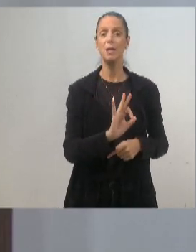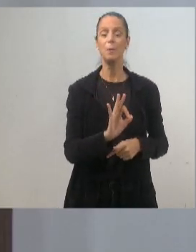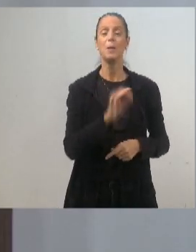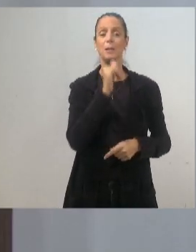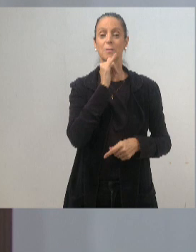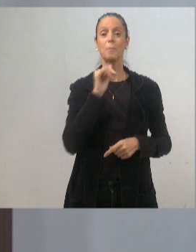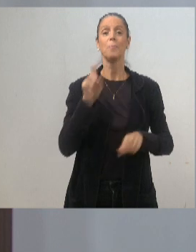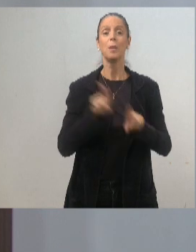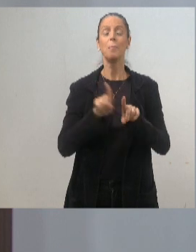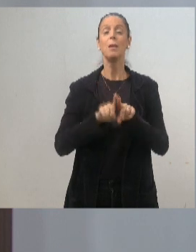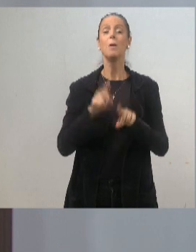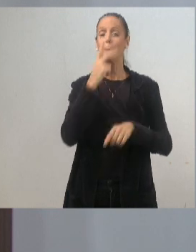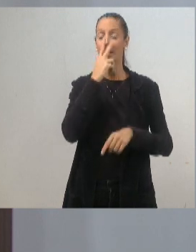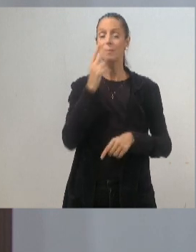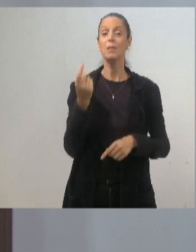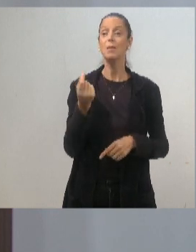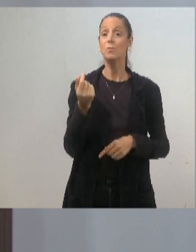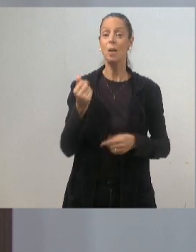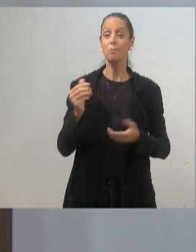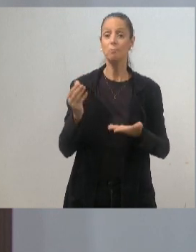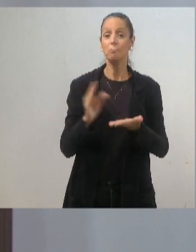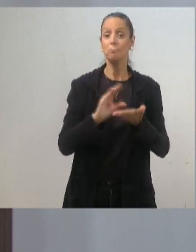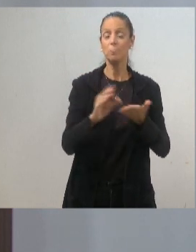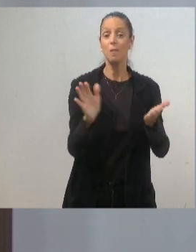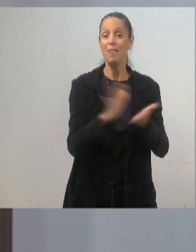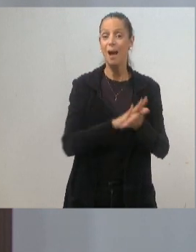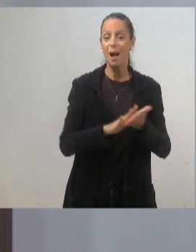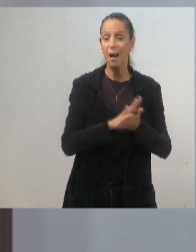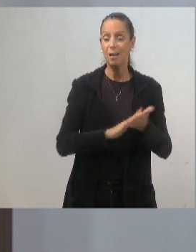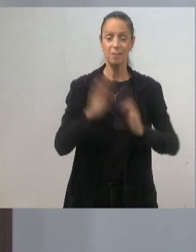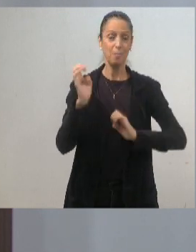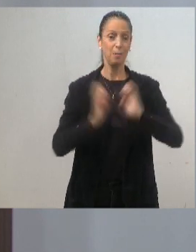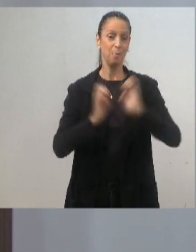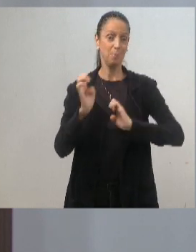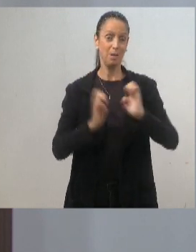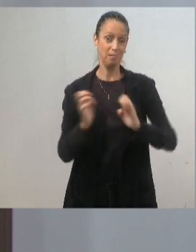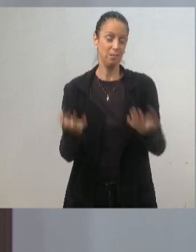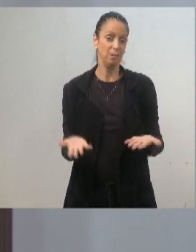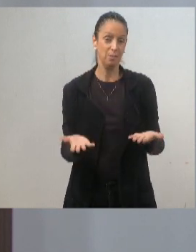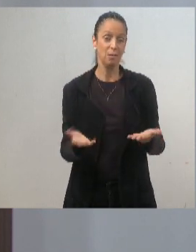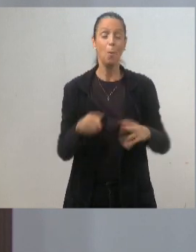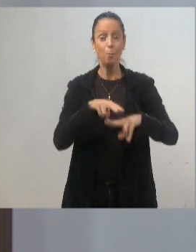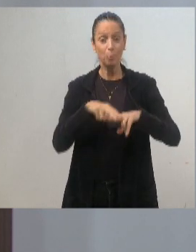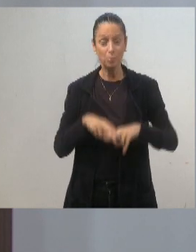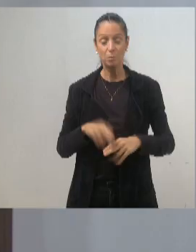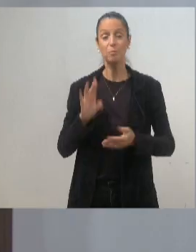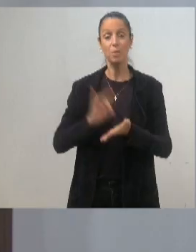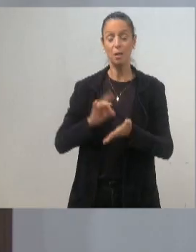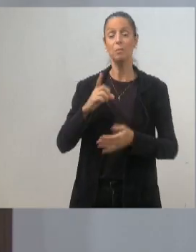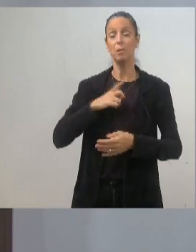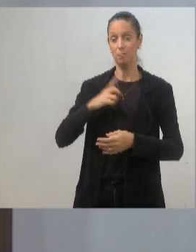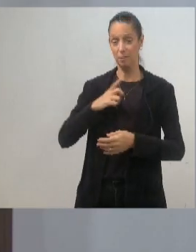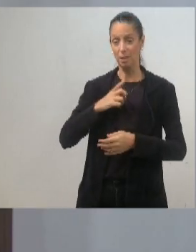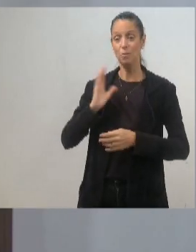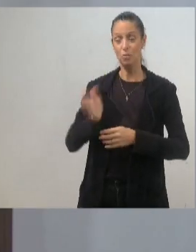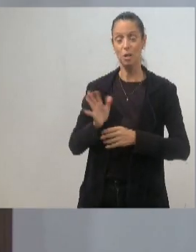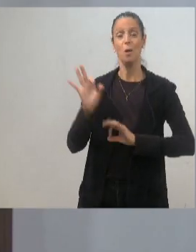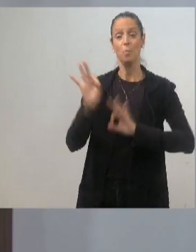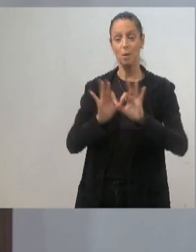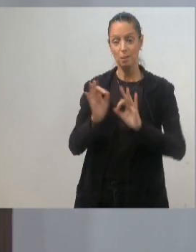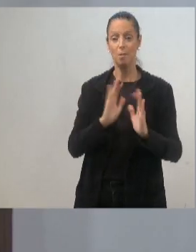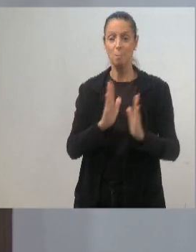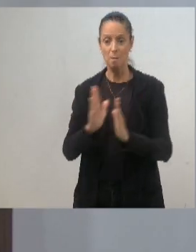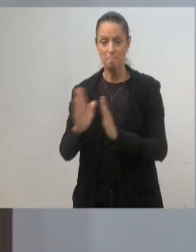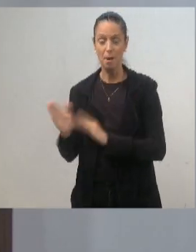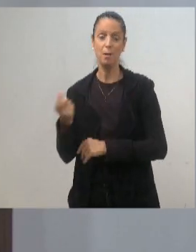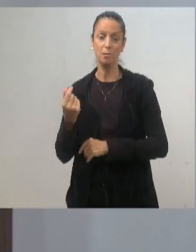feito o repasse da última medição, e daí a empreiteira precisa de dinheiro, porque ela não pode falir, né? Ela tem um fluxo de caixa organizado e ela precisa receber